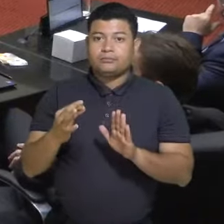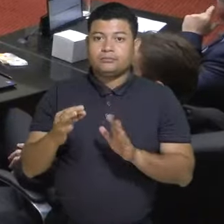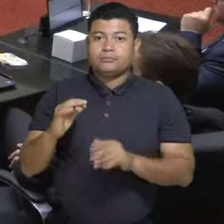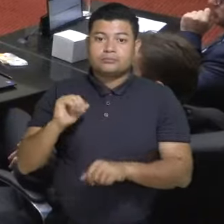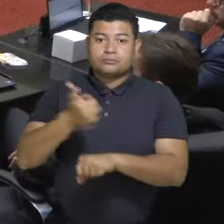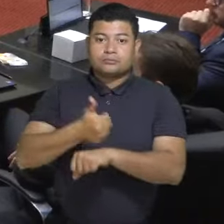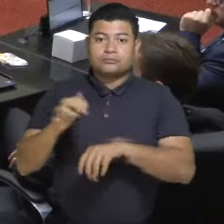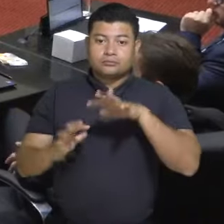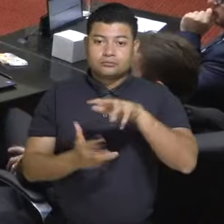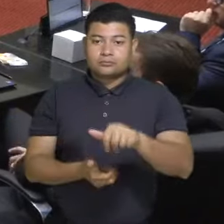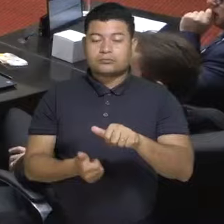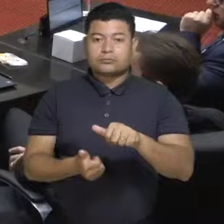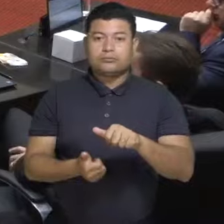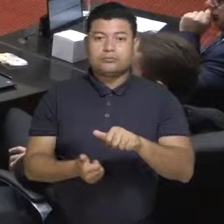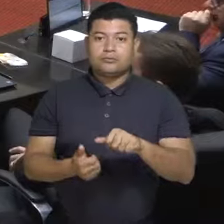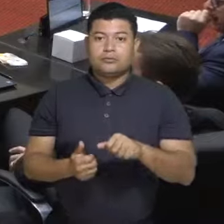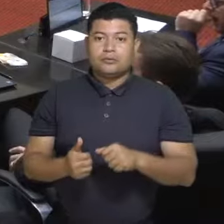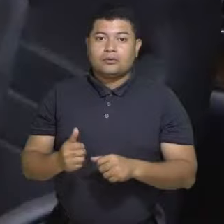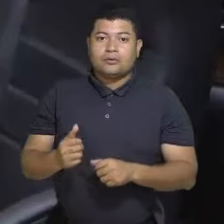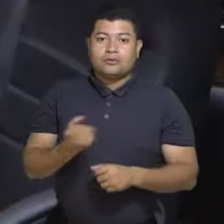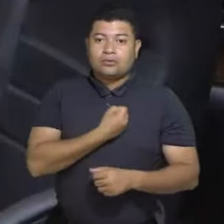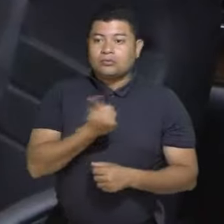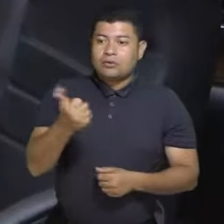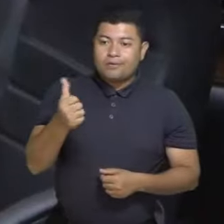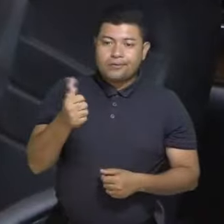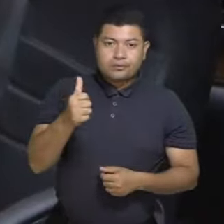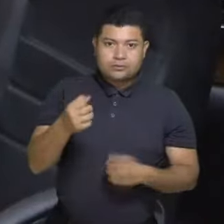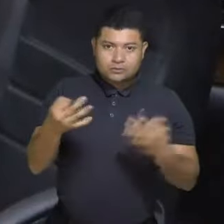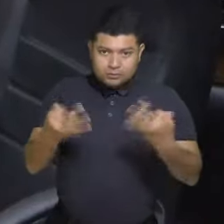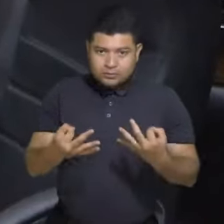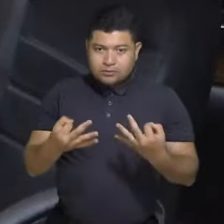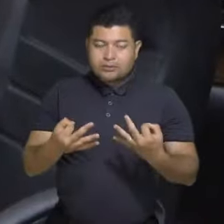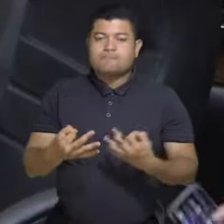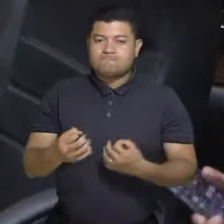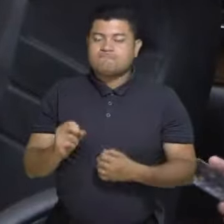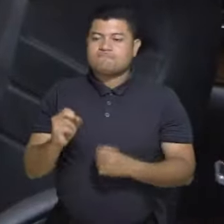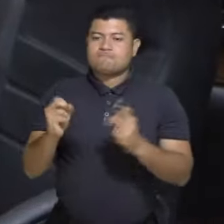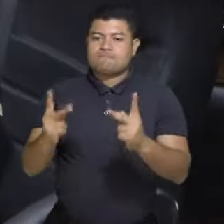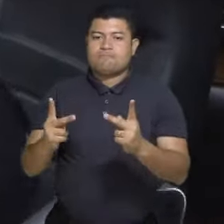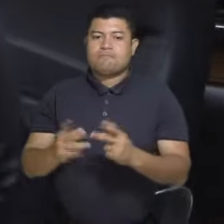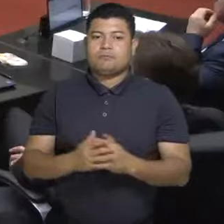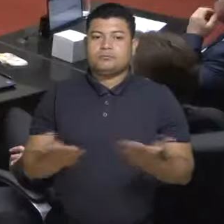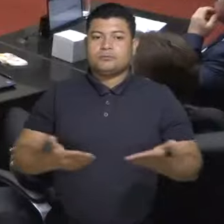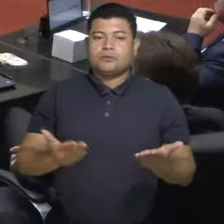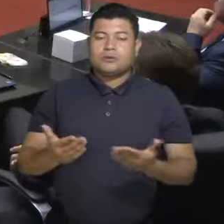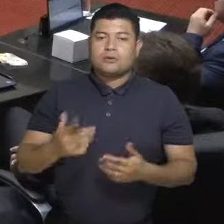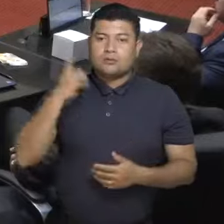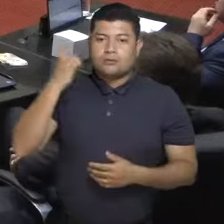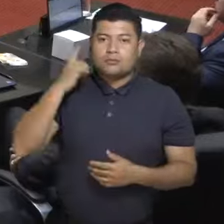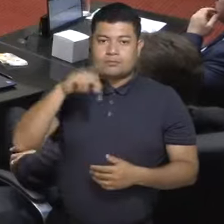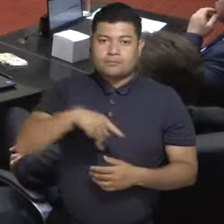substitutivo global, evento 11. Perfeito? Ok, com a palavra o deputado Padre Pedro Baldiceira.